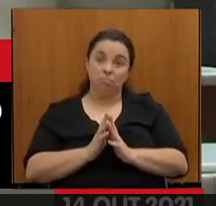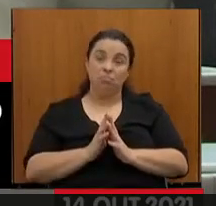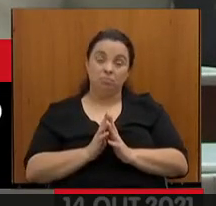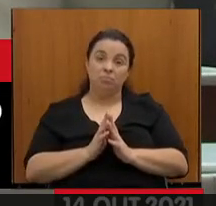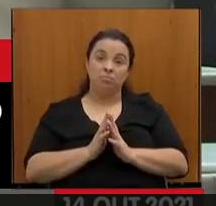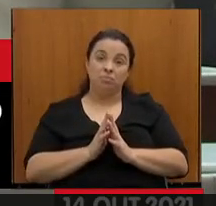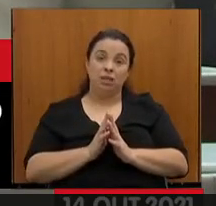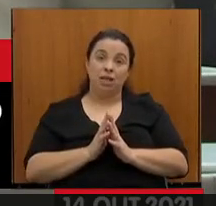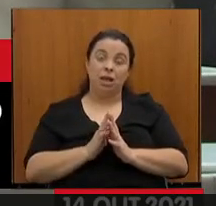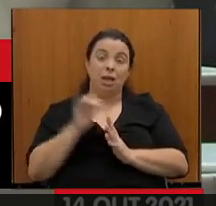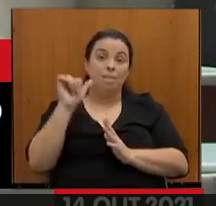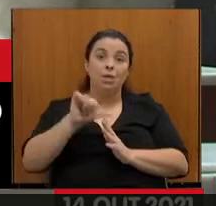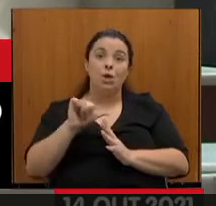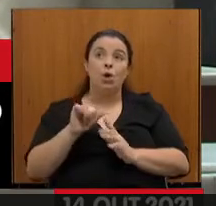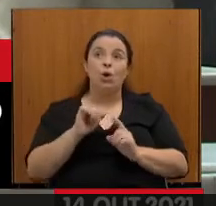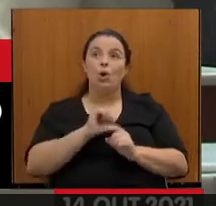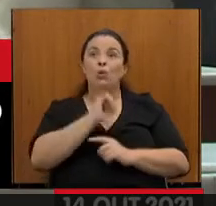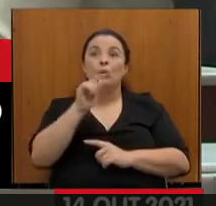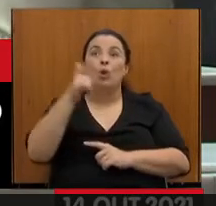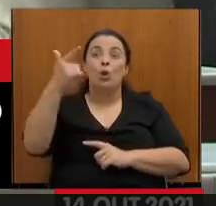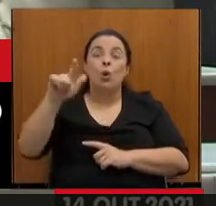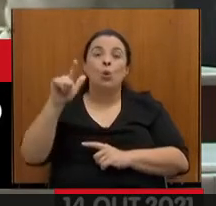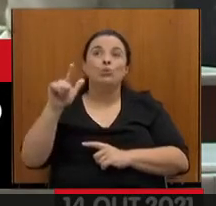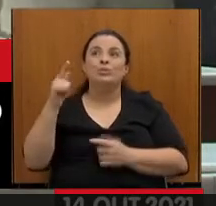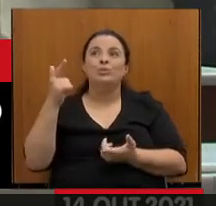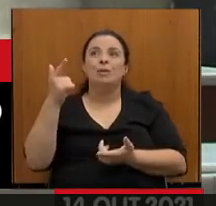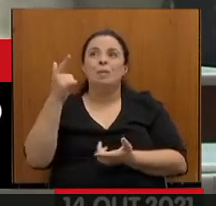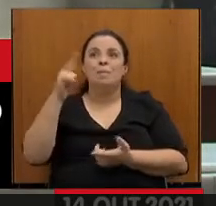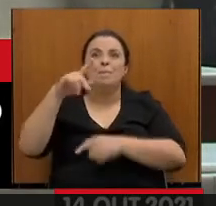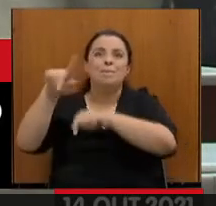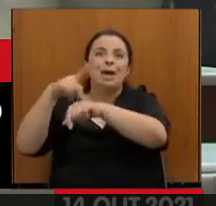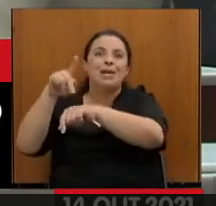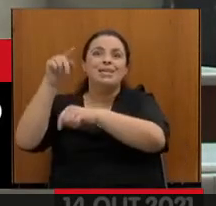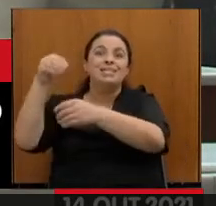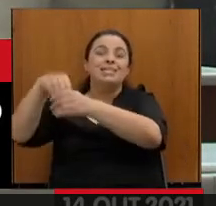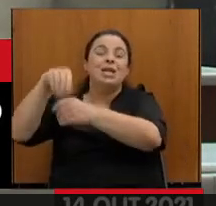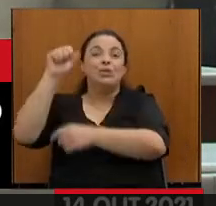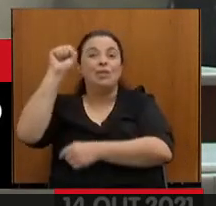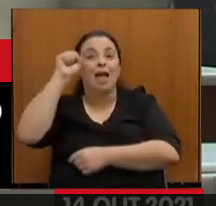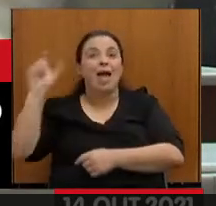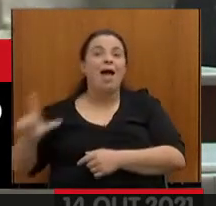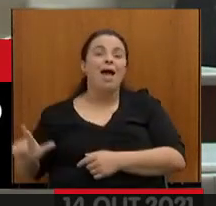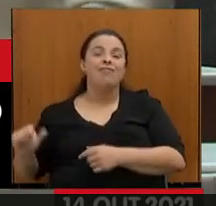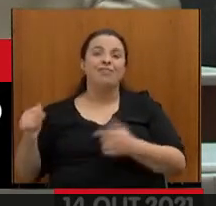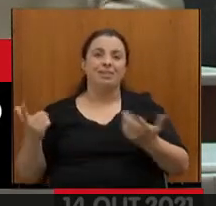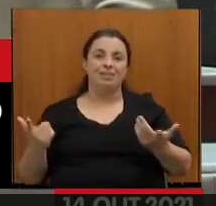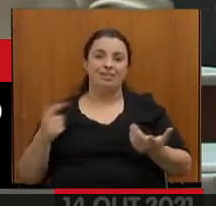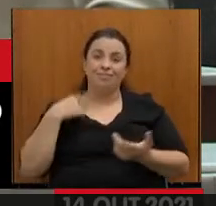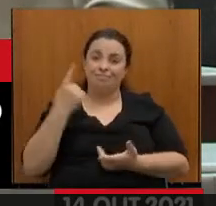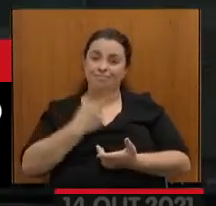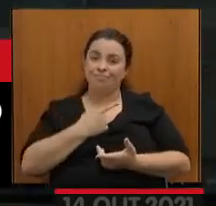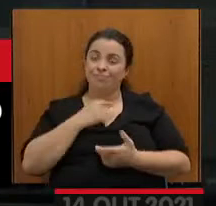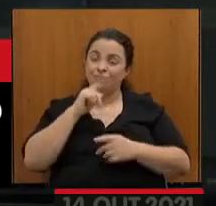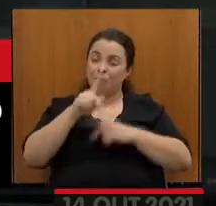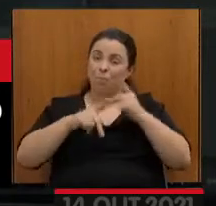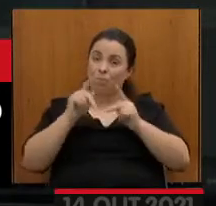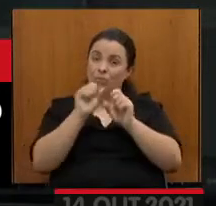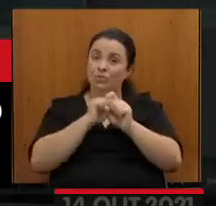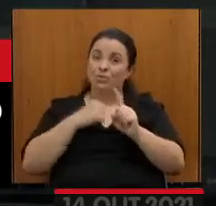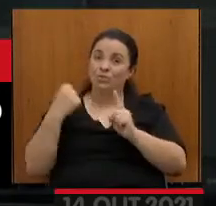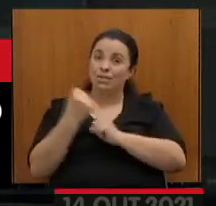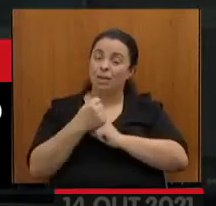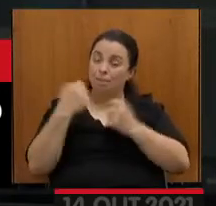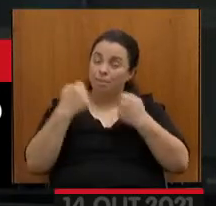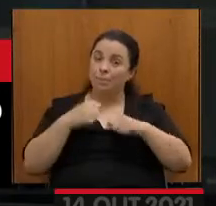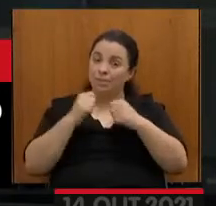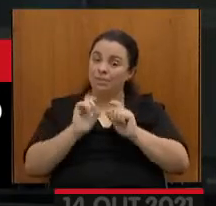África subsaariana. Quer dizer, como sociedade, a gente precisa se mobilizar. E é exatamente isso